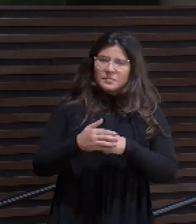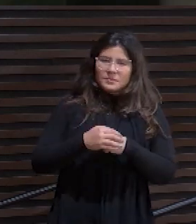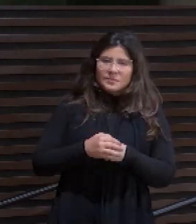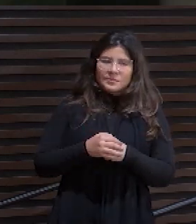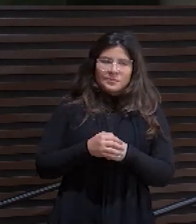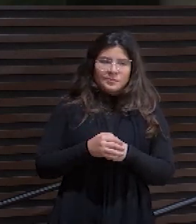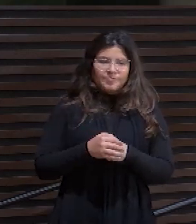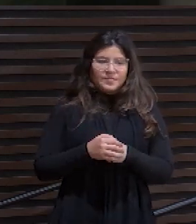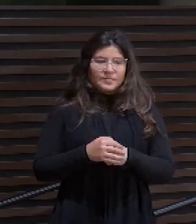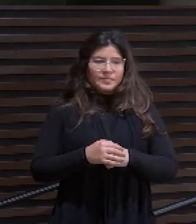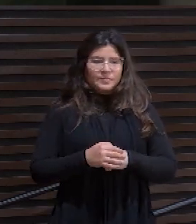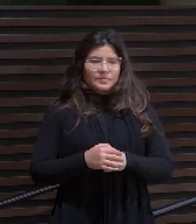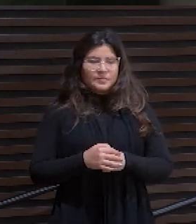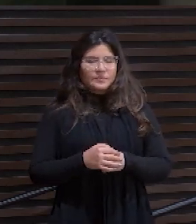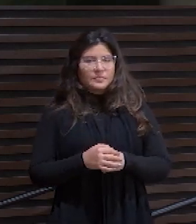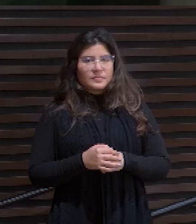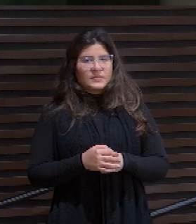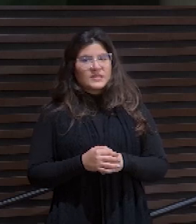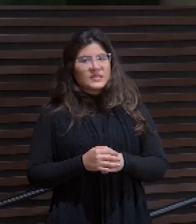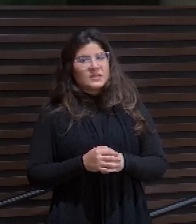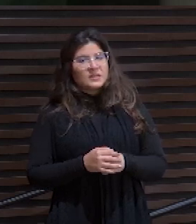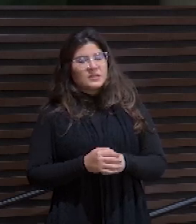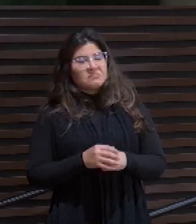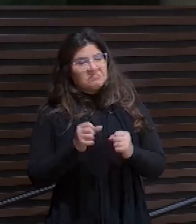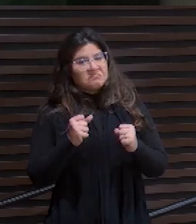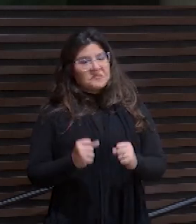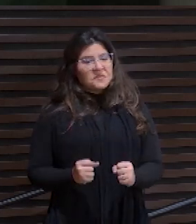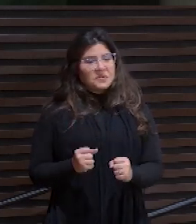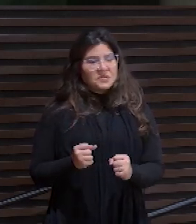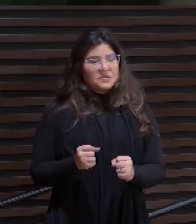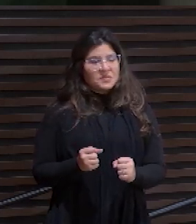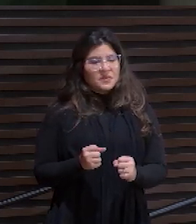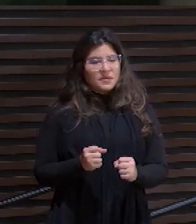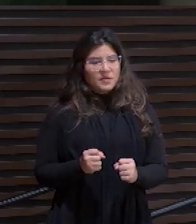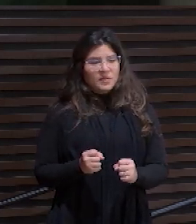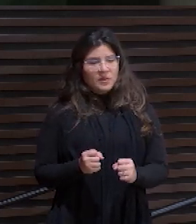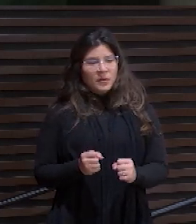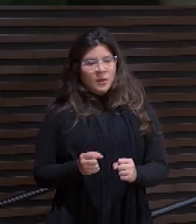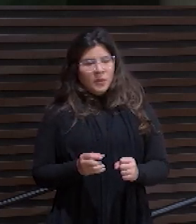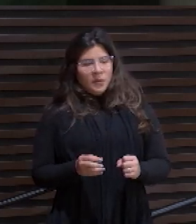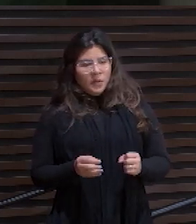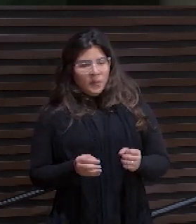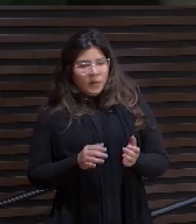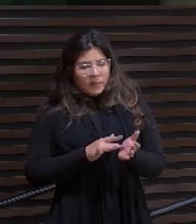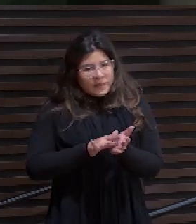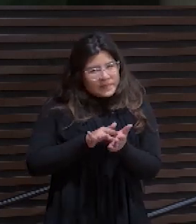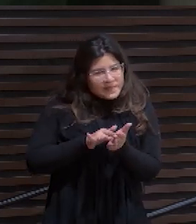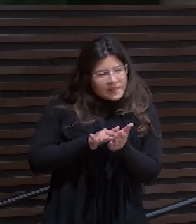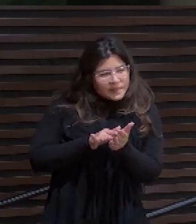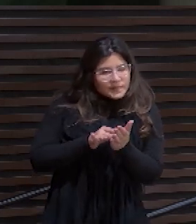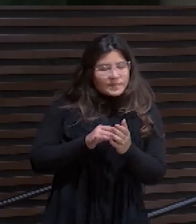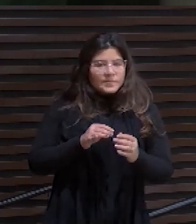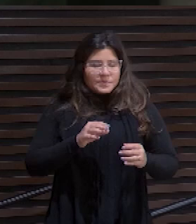Dá para você harmonizar, você remendar esse rasgo com o evangelho da graça? Adianta você tentar melhorar o velho